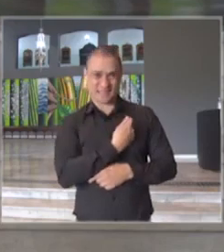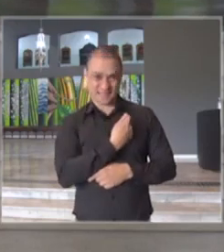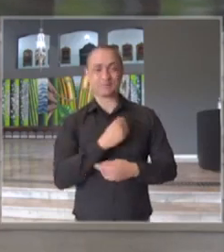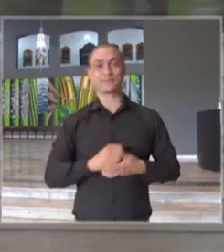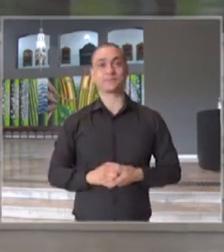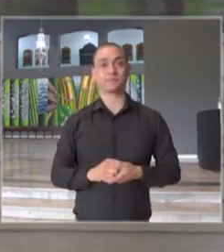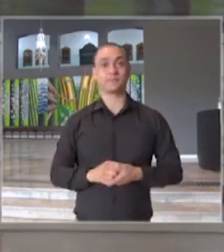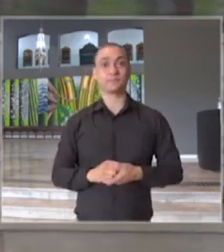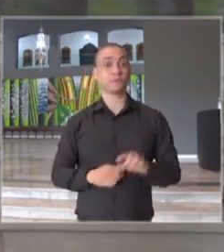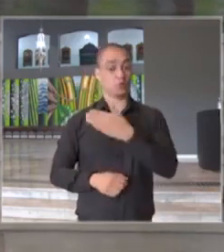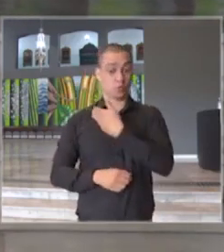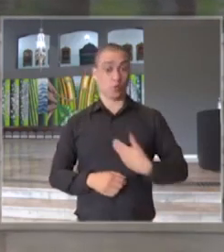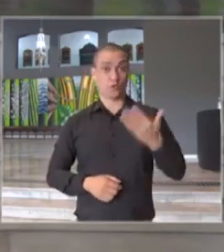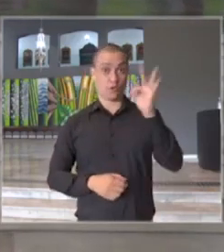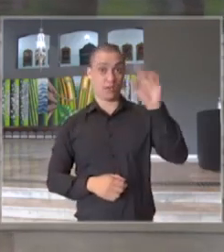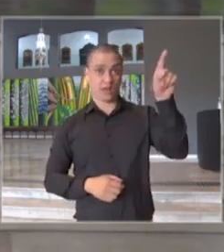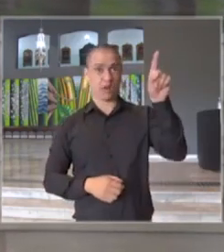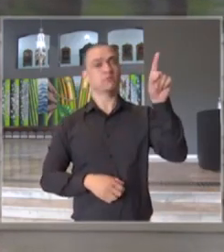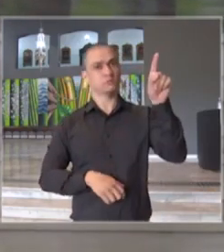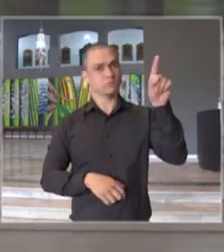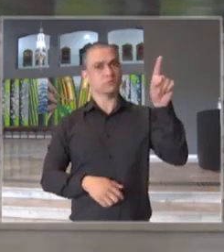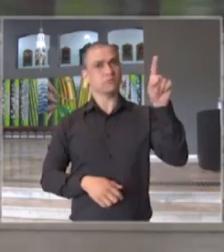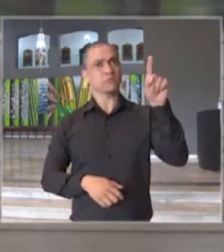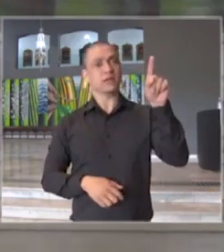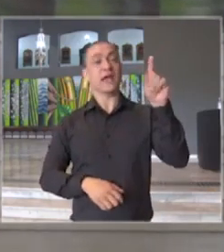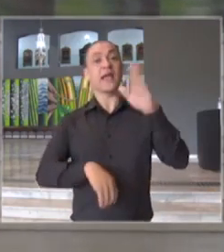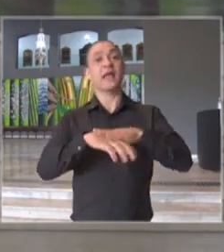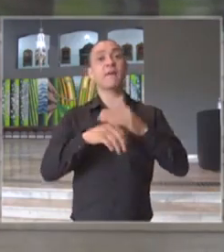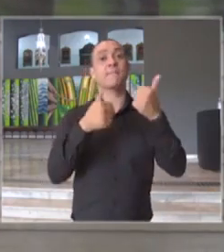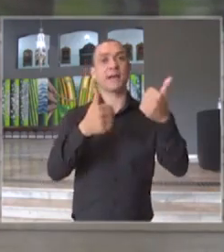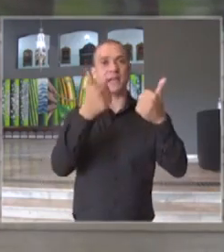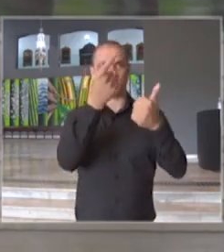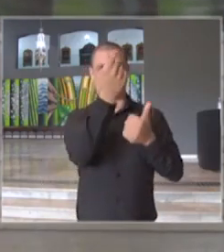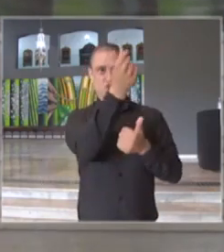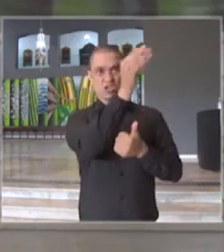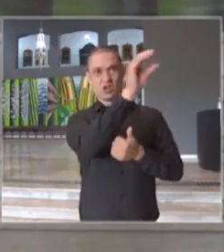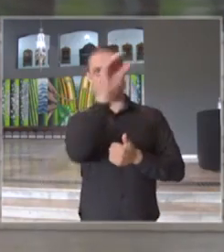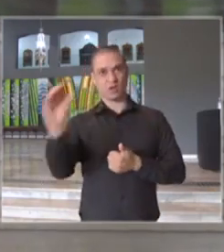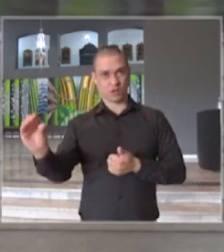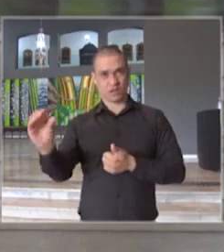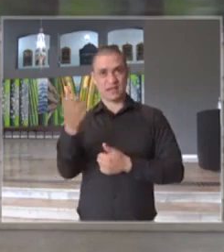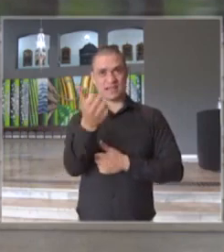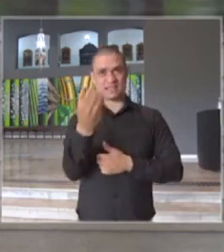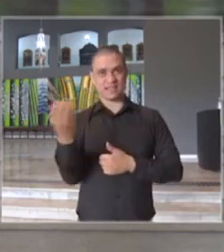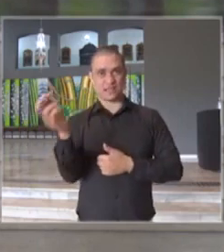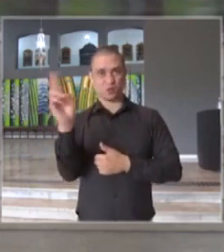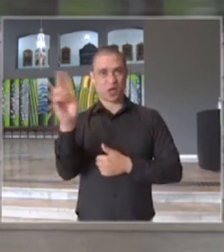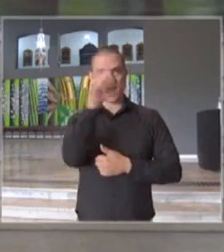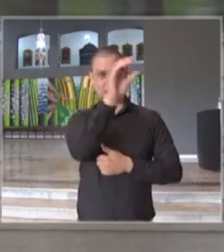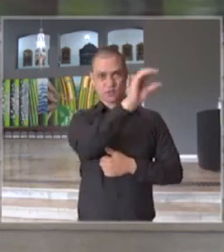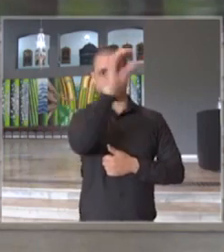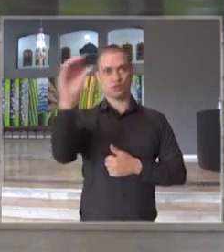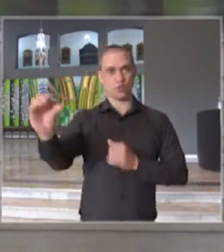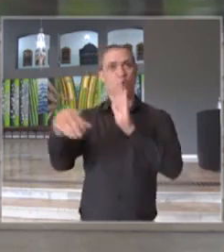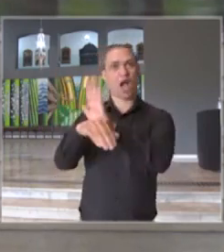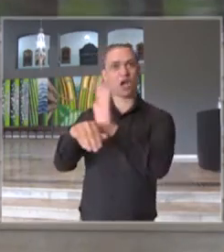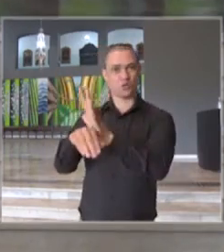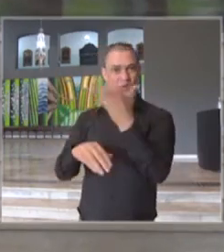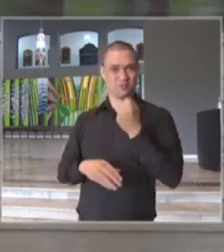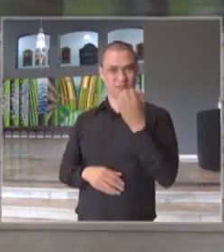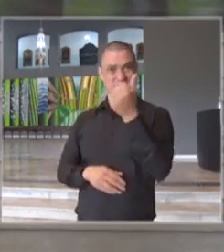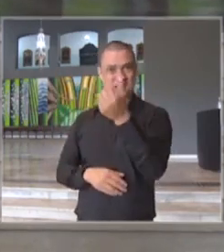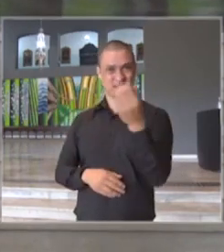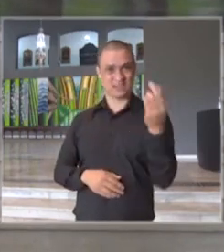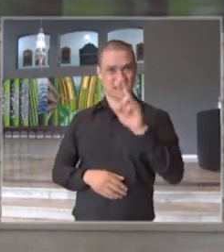o governo federal faz muito bem em poder destinar a eles os 600 reais com uma ajuda emergencial.